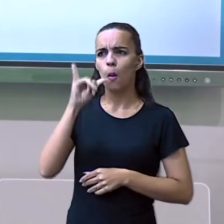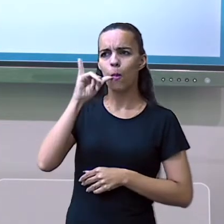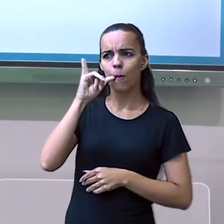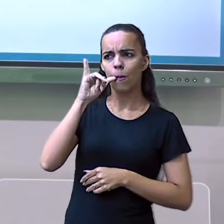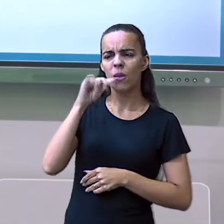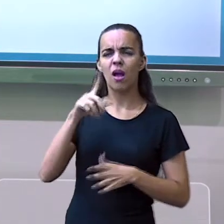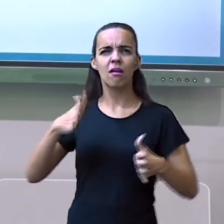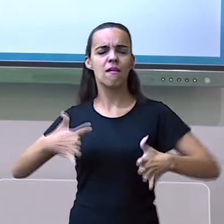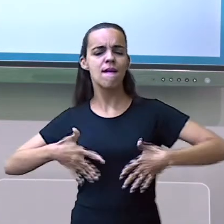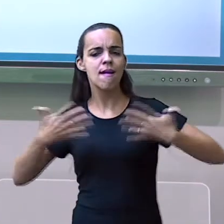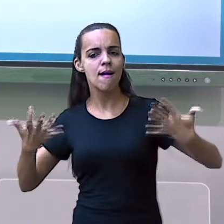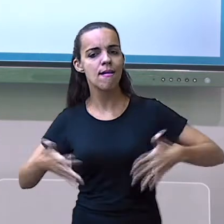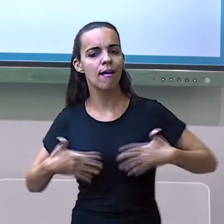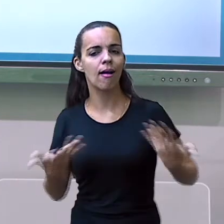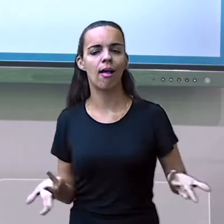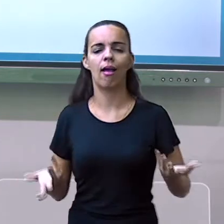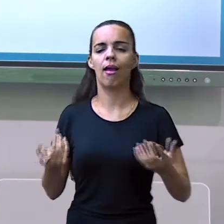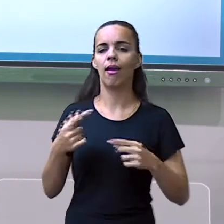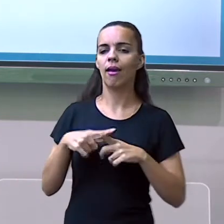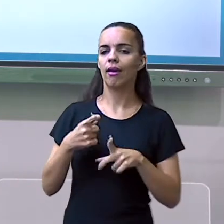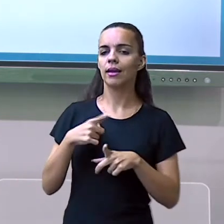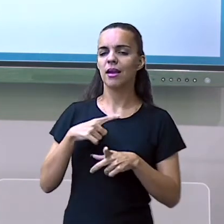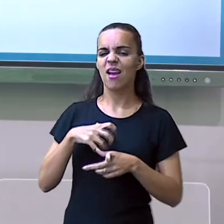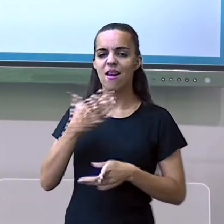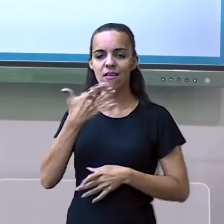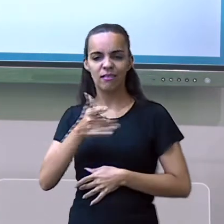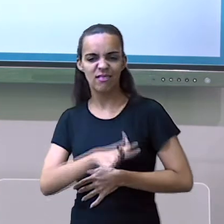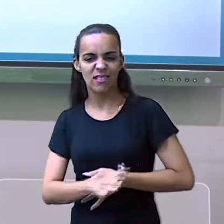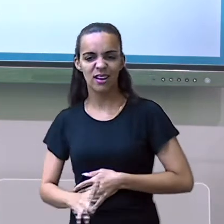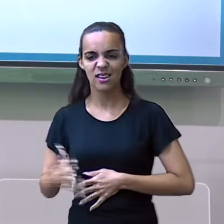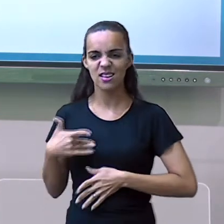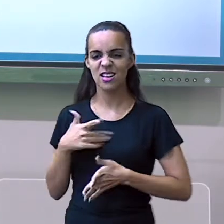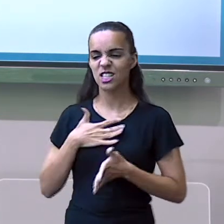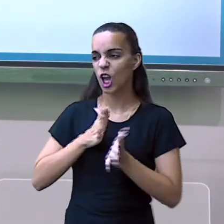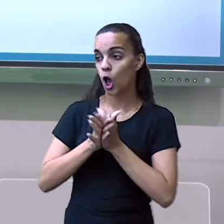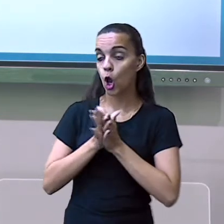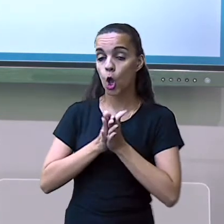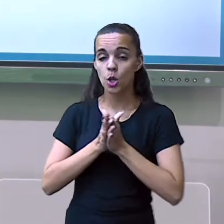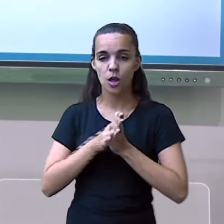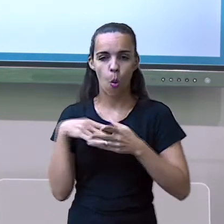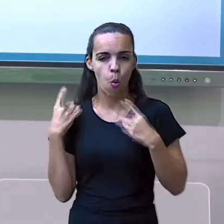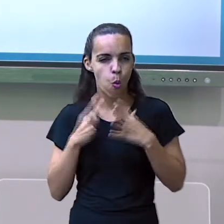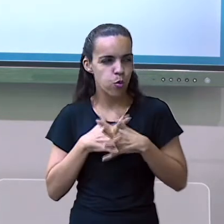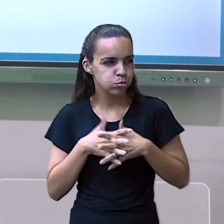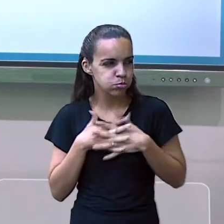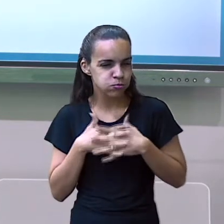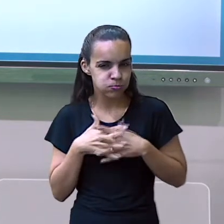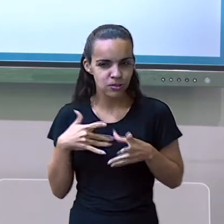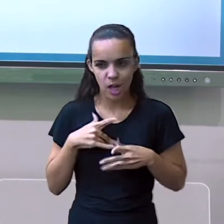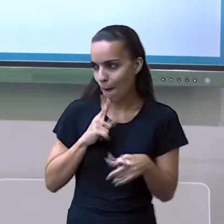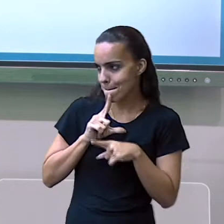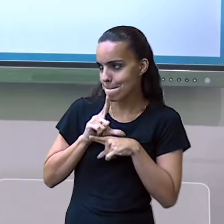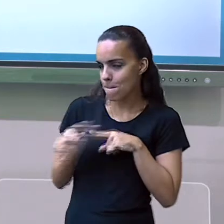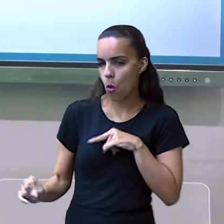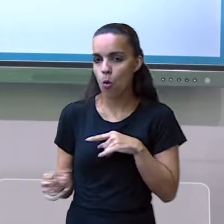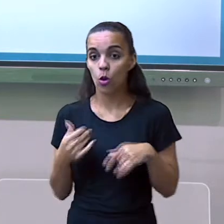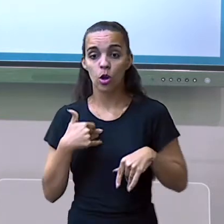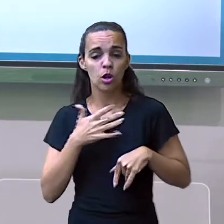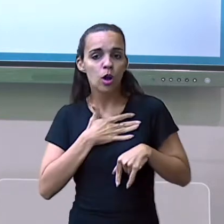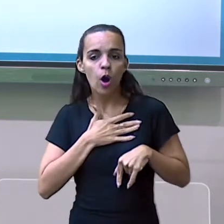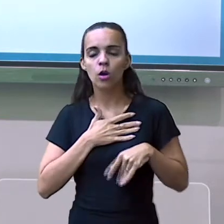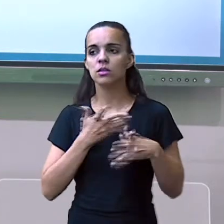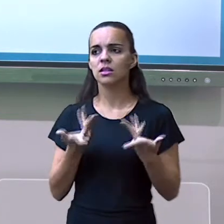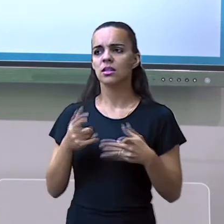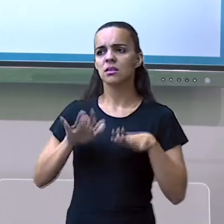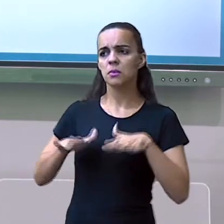alegre, brincalhão e moleque que morava na minha cabeça. Para me vingar, criei